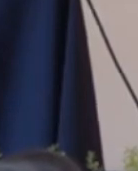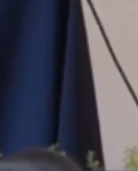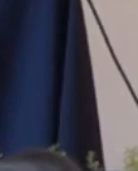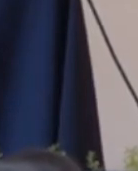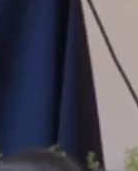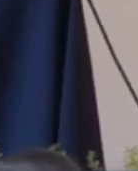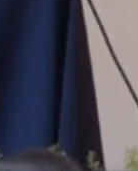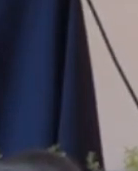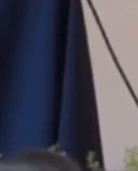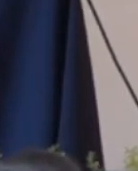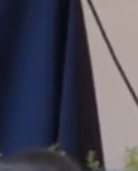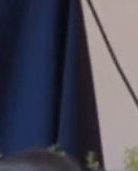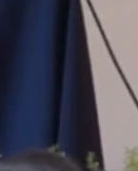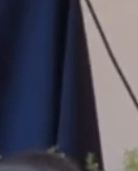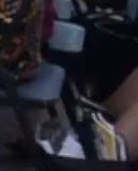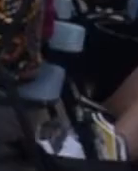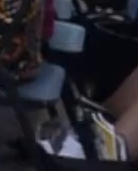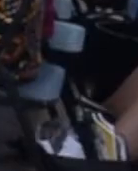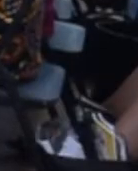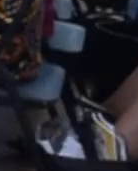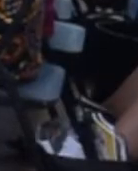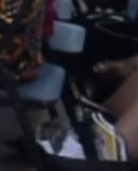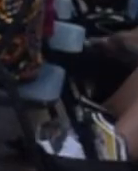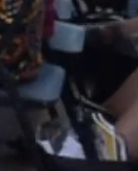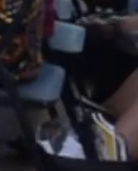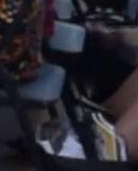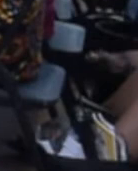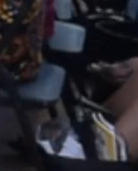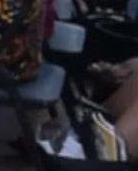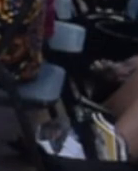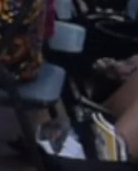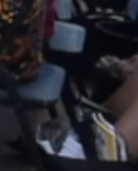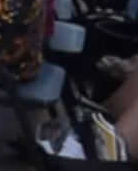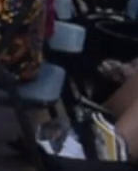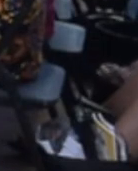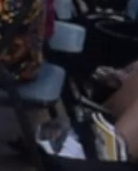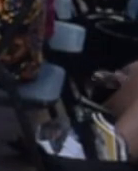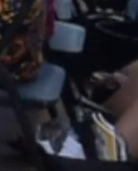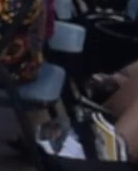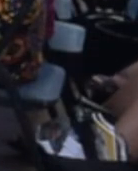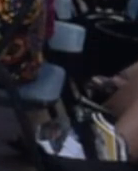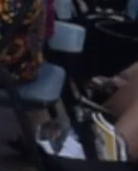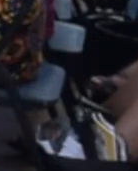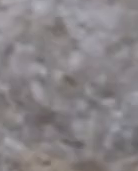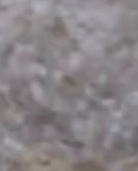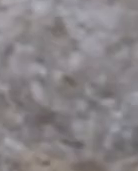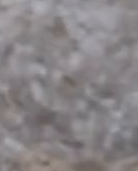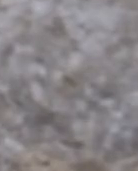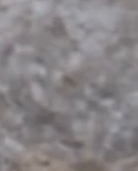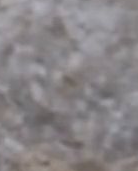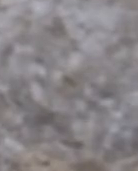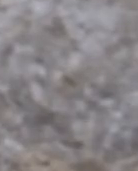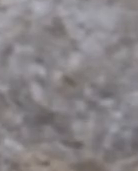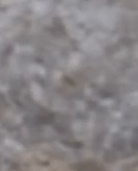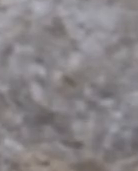filho do Segundo Concílio do Vaticano. A palavra evangelização esteve sempre presente no seu percurso. A proximidade